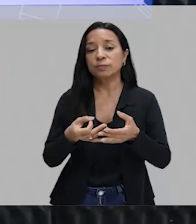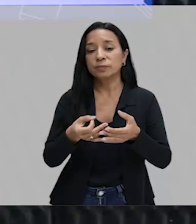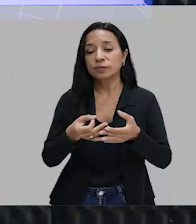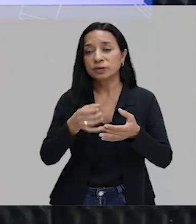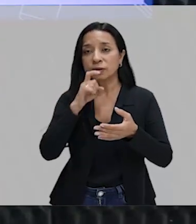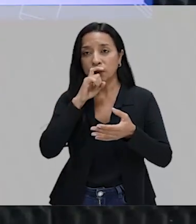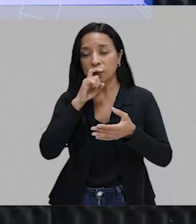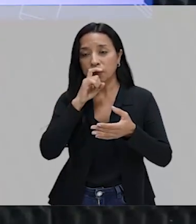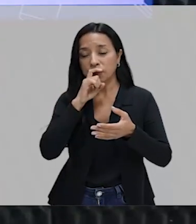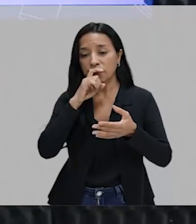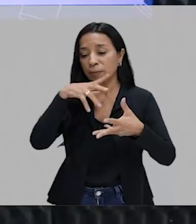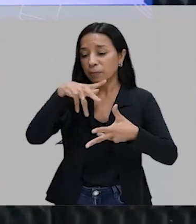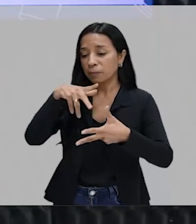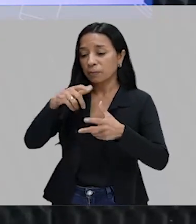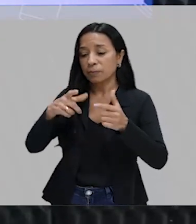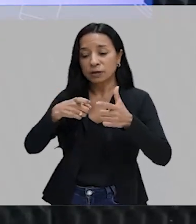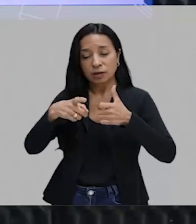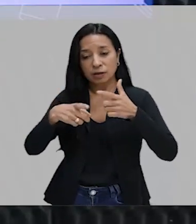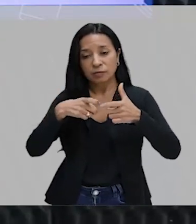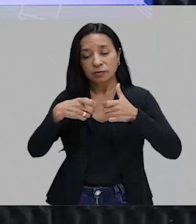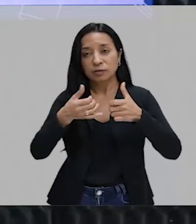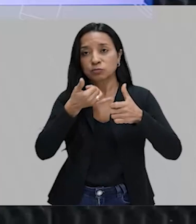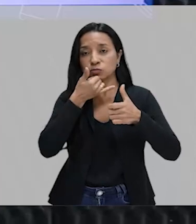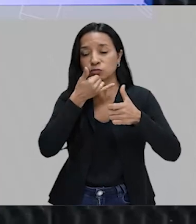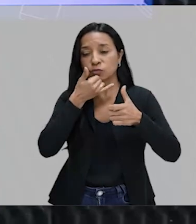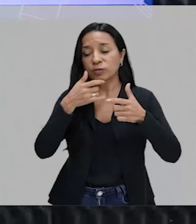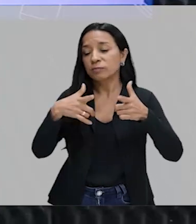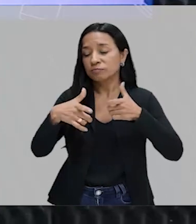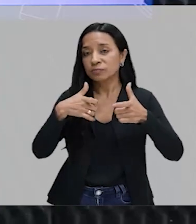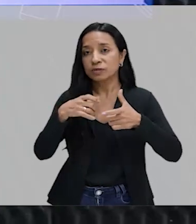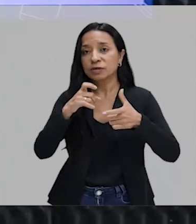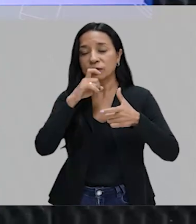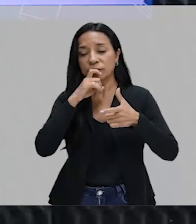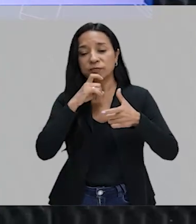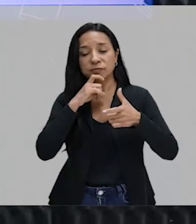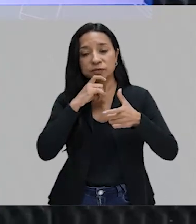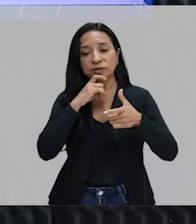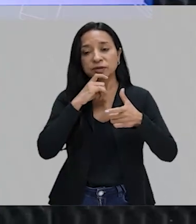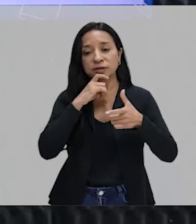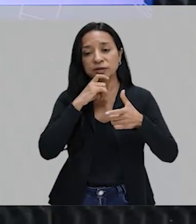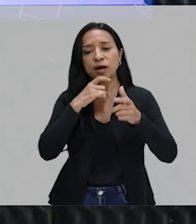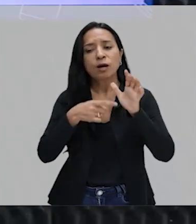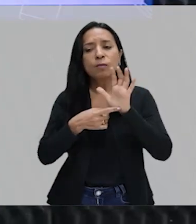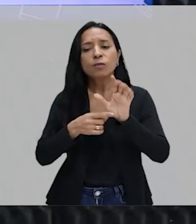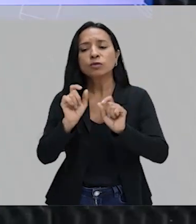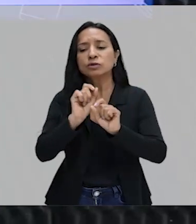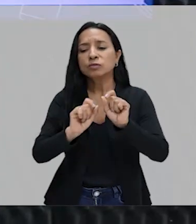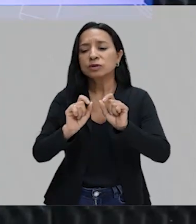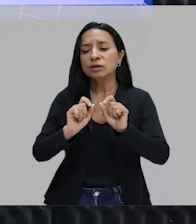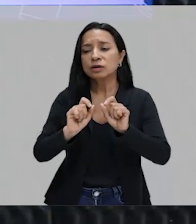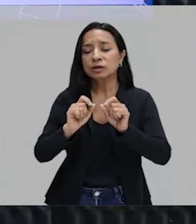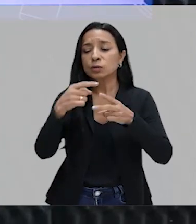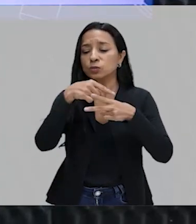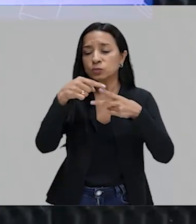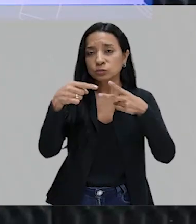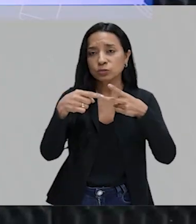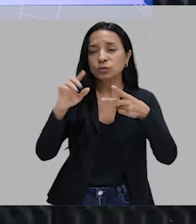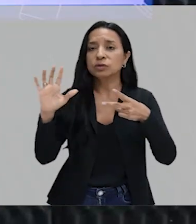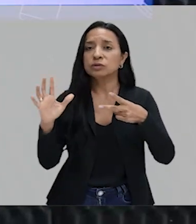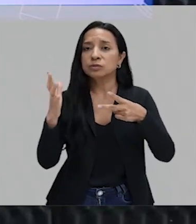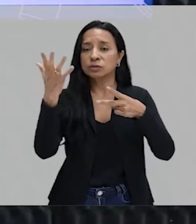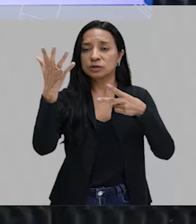bipolarização mundial, dois grandes acontecimentos vão marcar o fim da Guerra Fria.